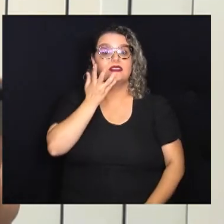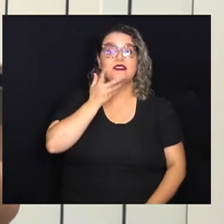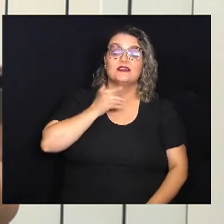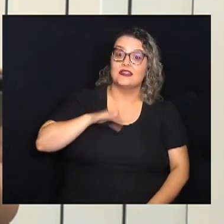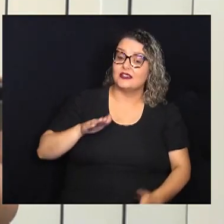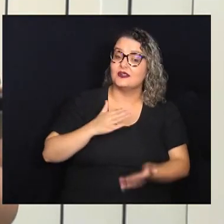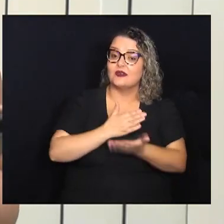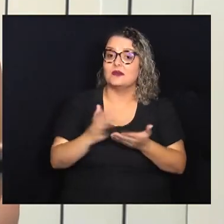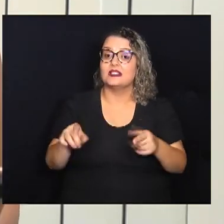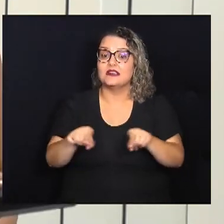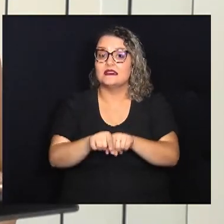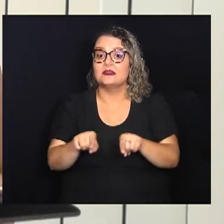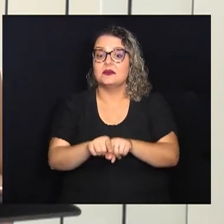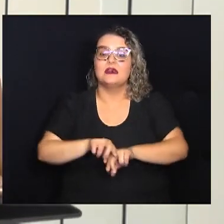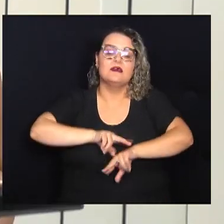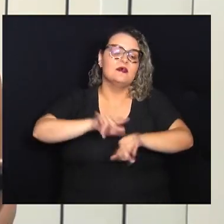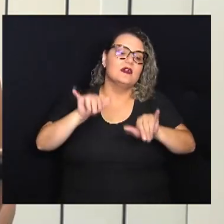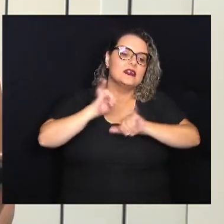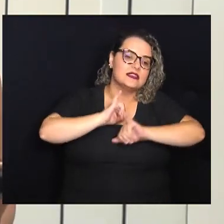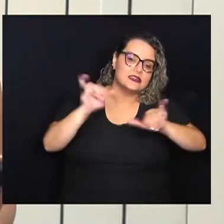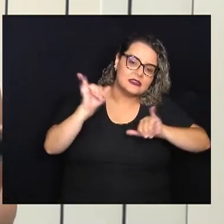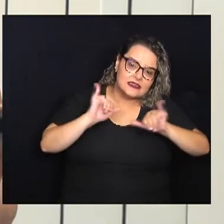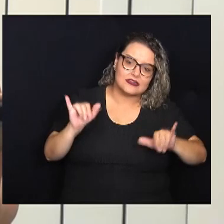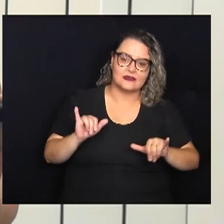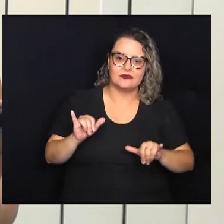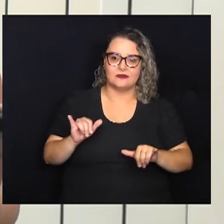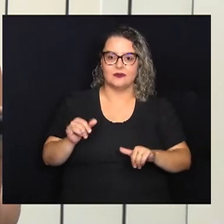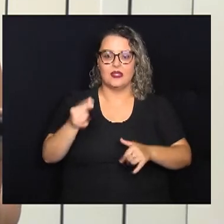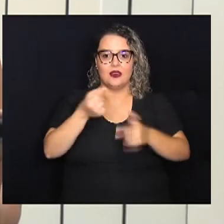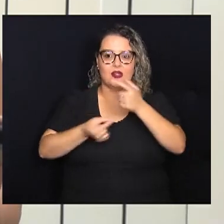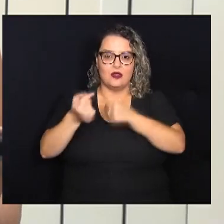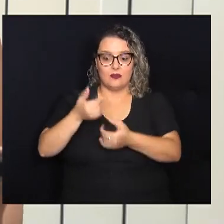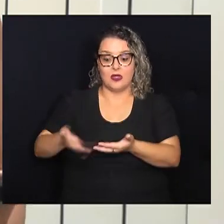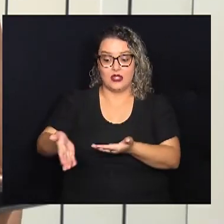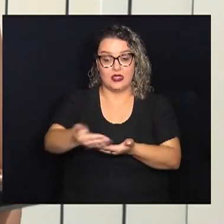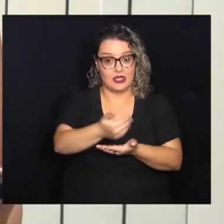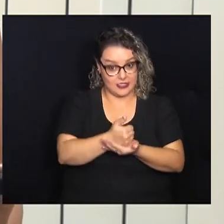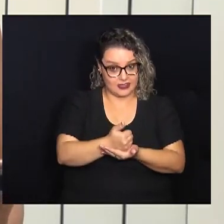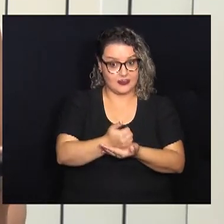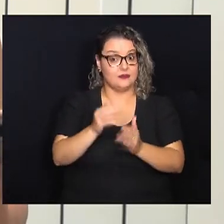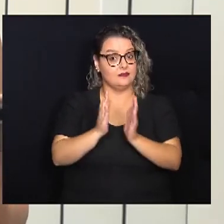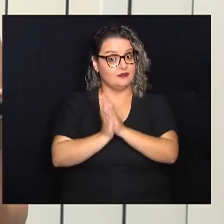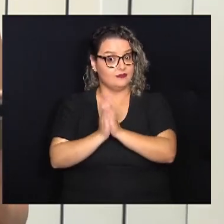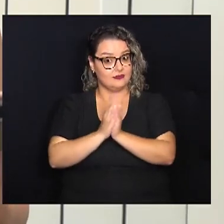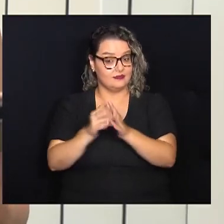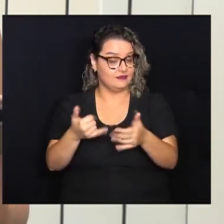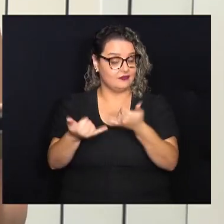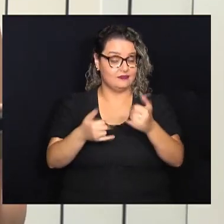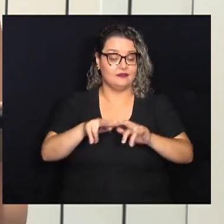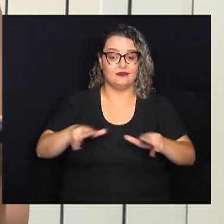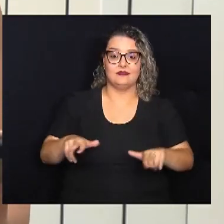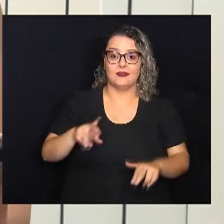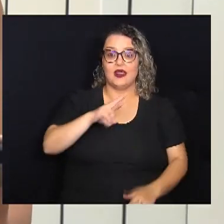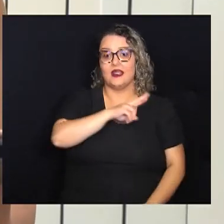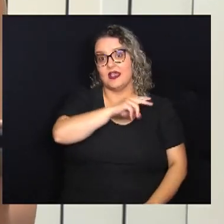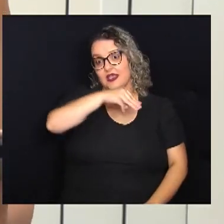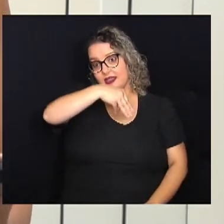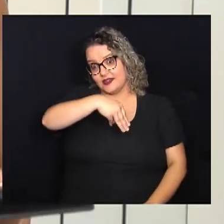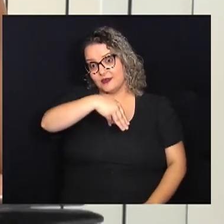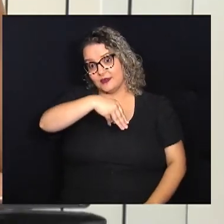começam também agora muitas campanhas para arrecadação de brinquedos, e a Rede Mário Gatti entrou nessa. Olha, lançou a